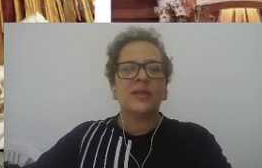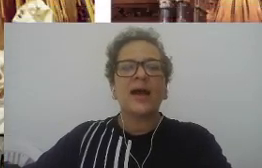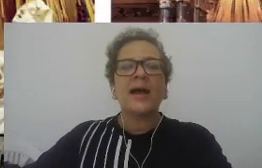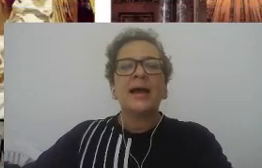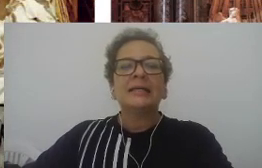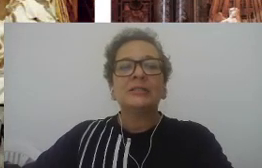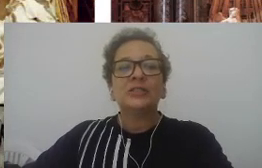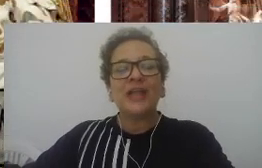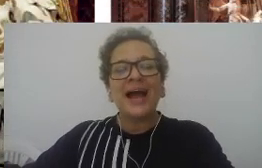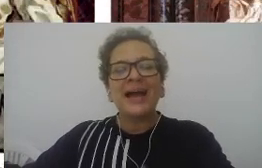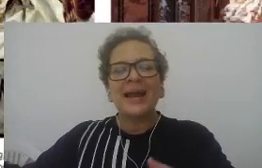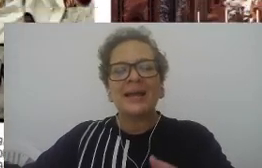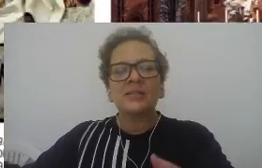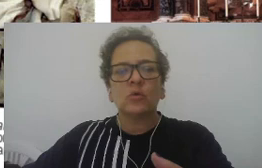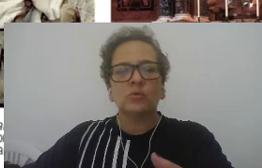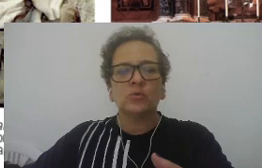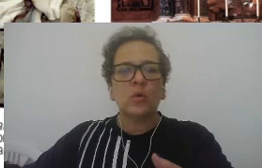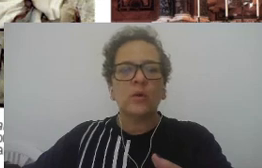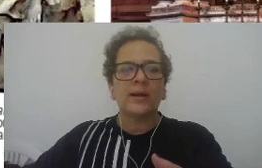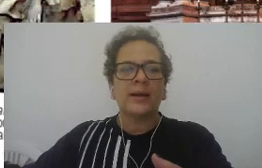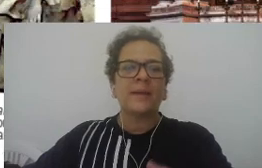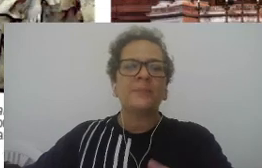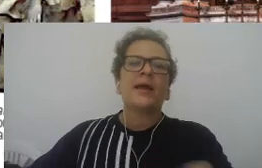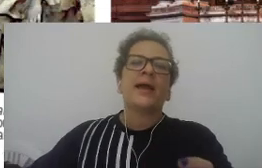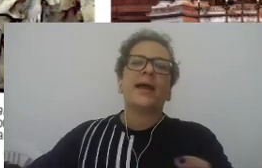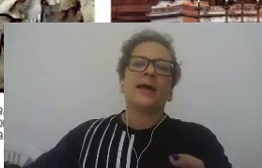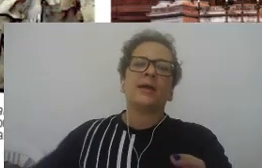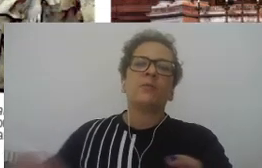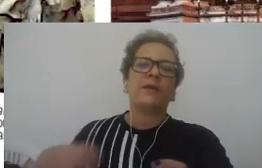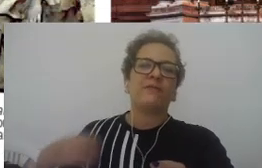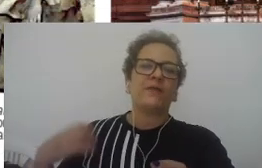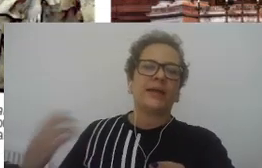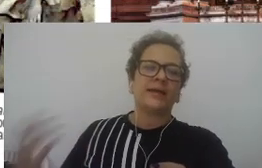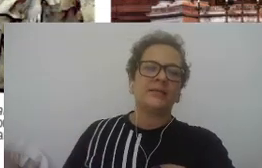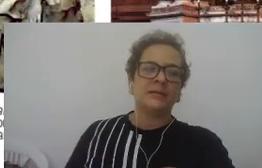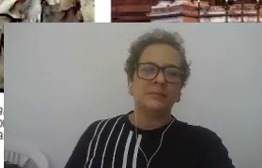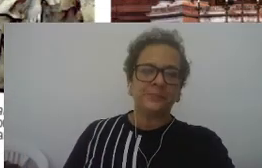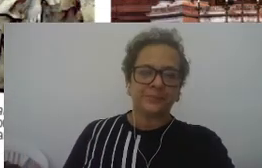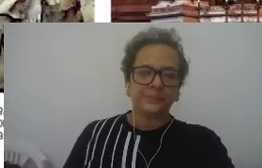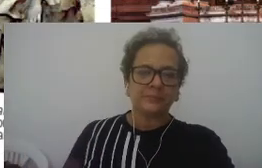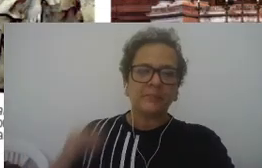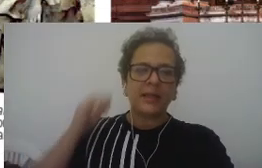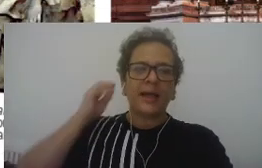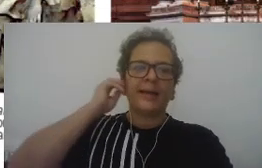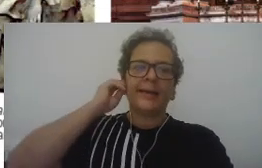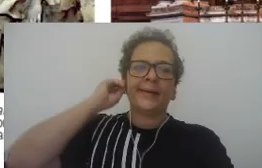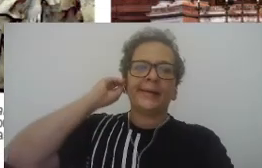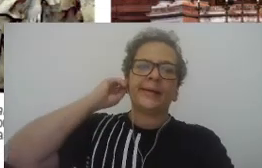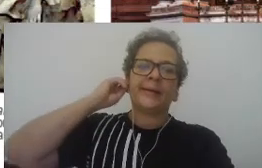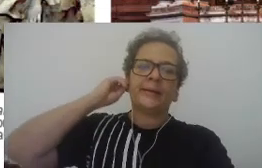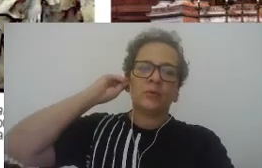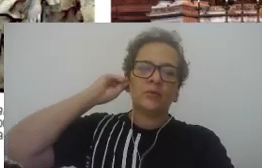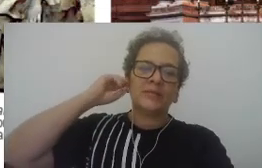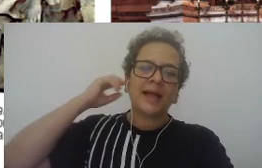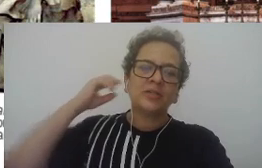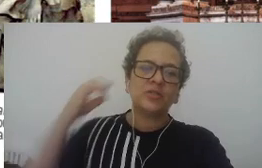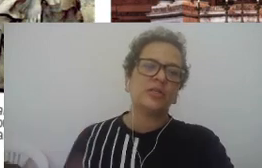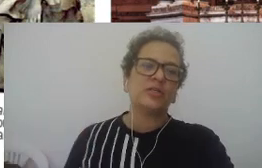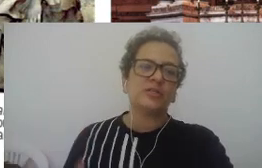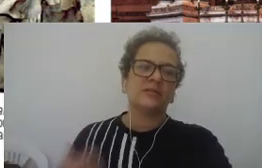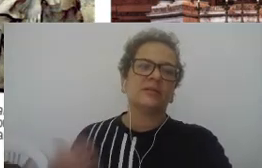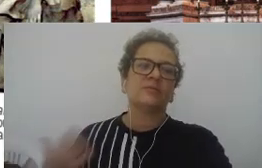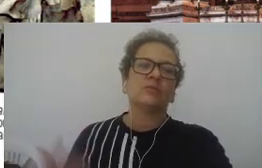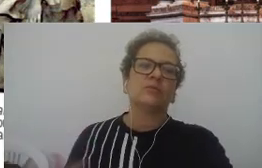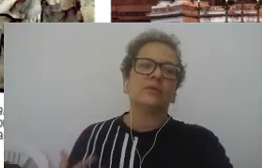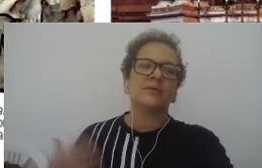tá já na escultura né eram preferência dos